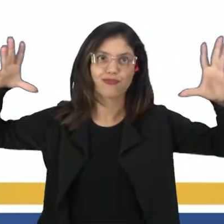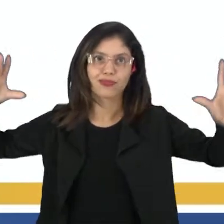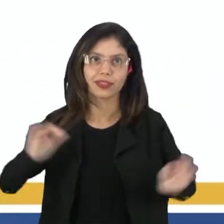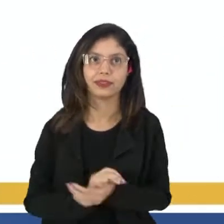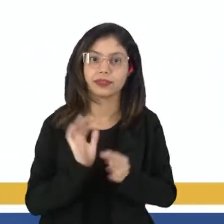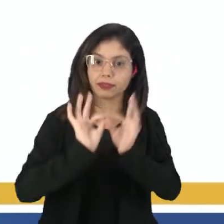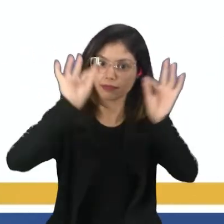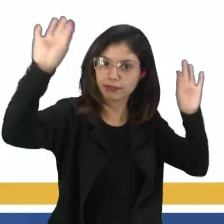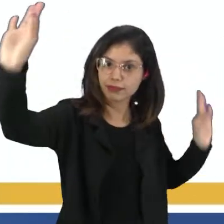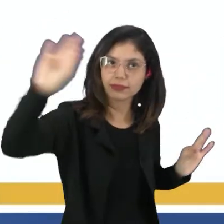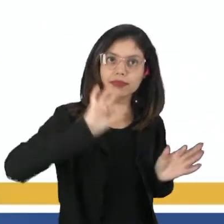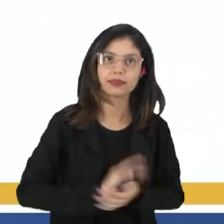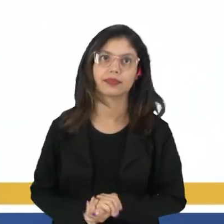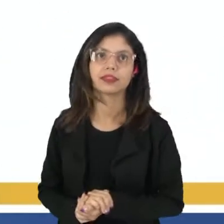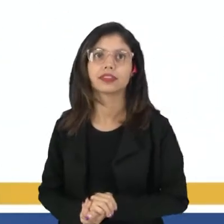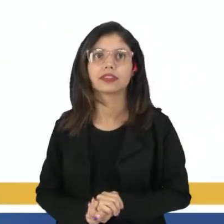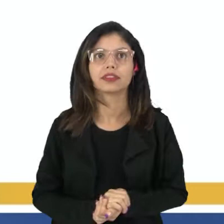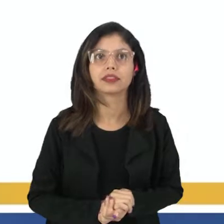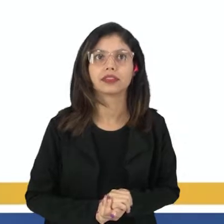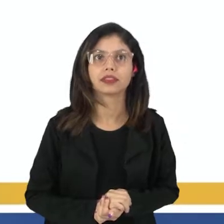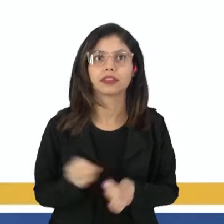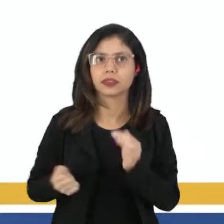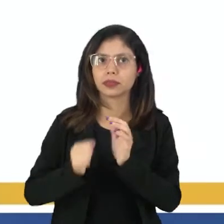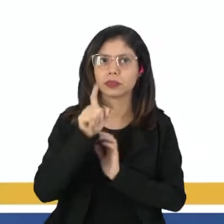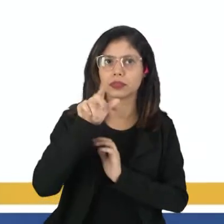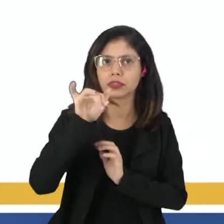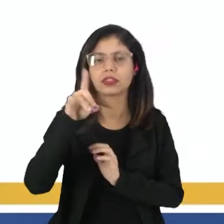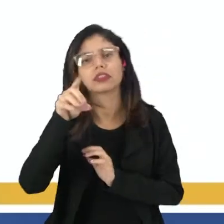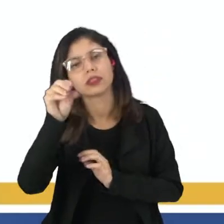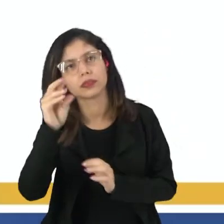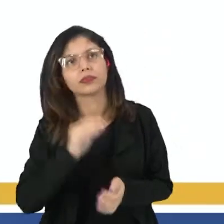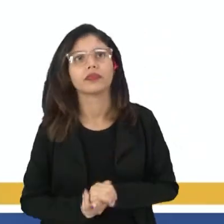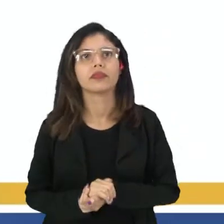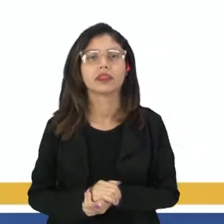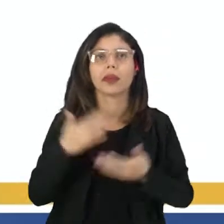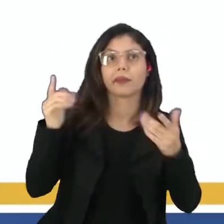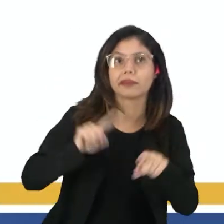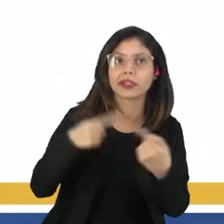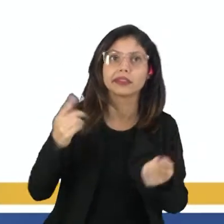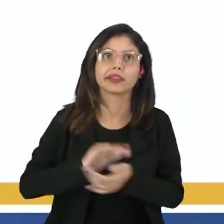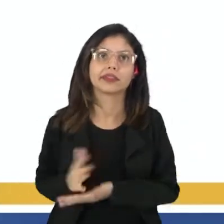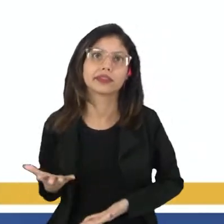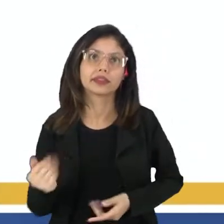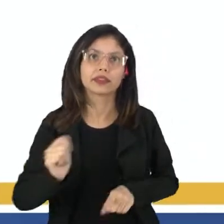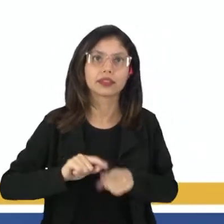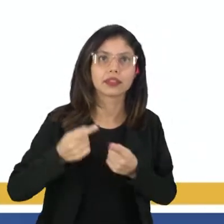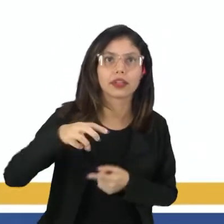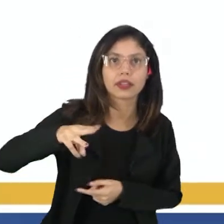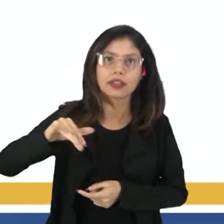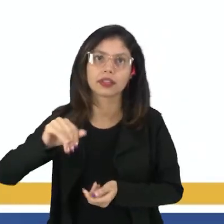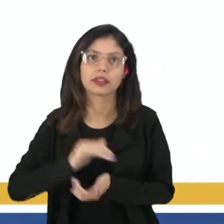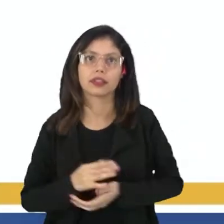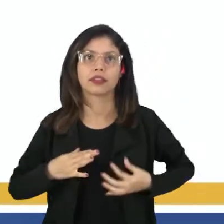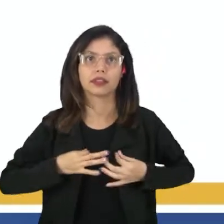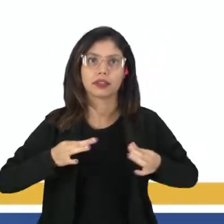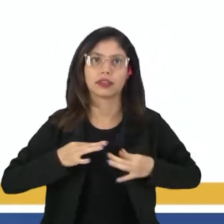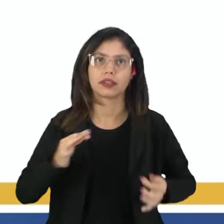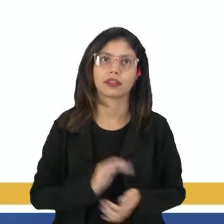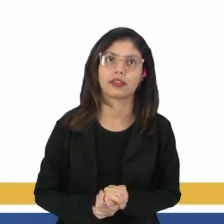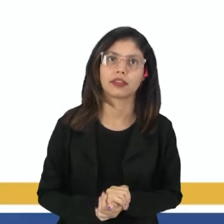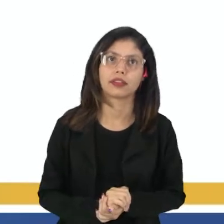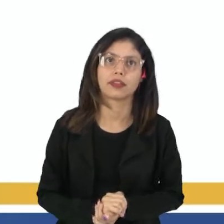inteligente, de longo alcance e um lançador. Em vez disso, recebi meias e uma